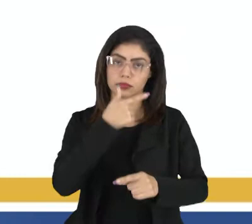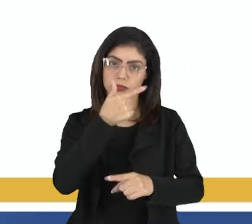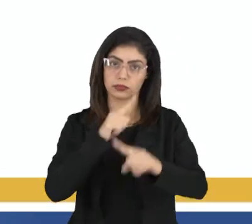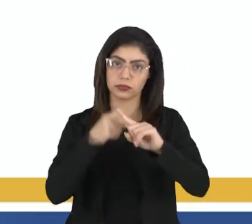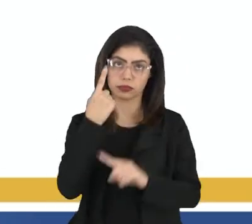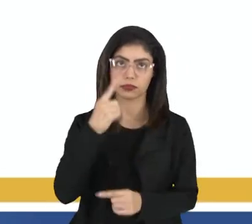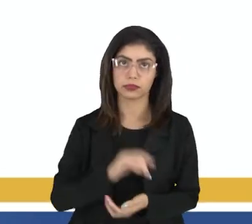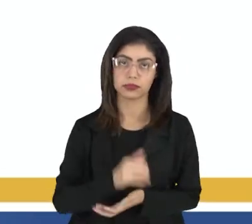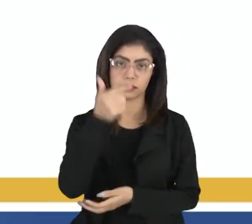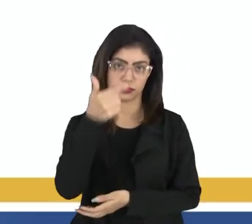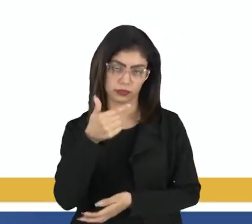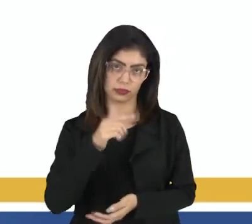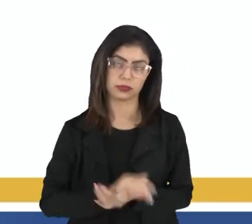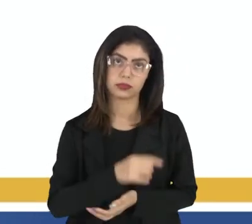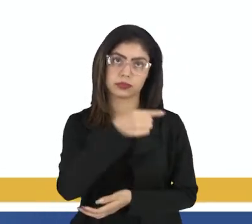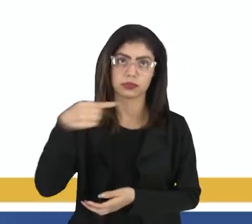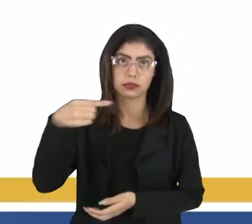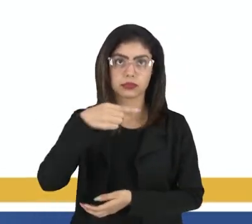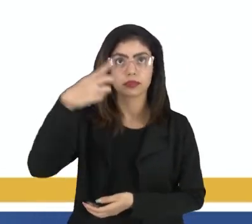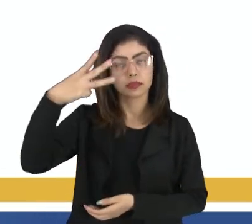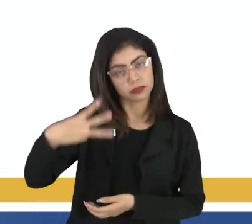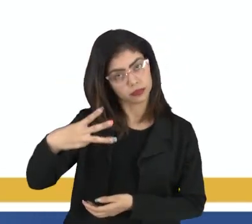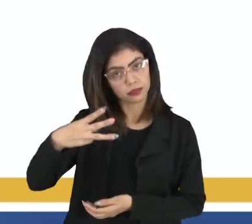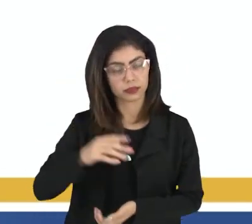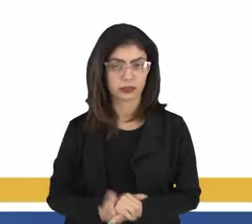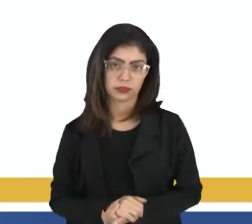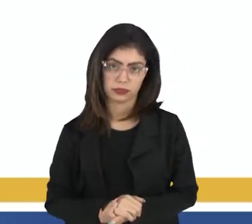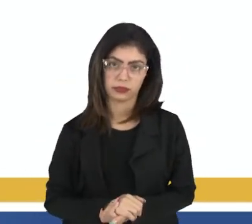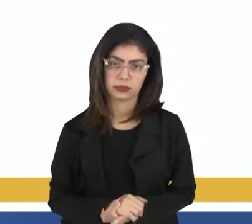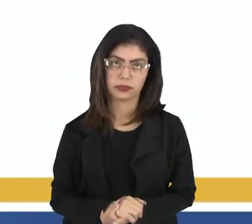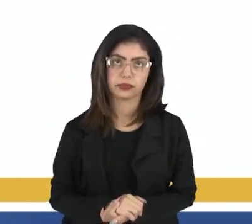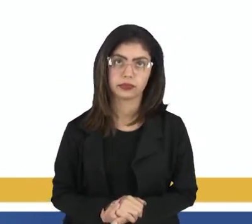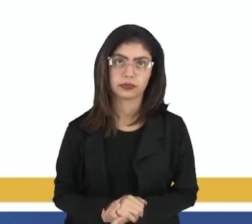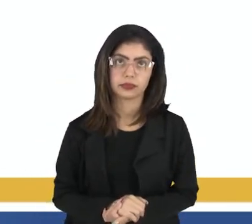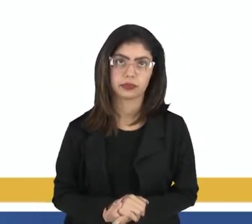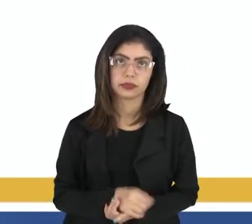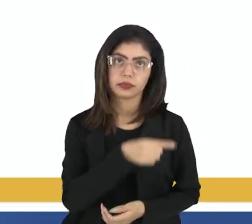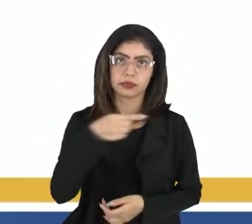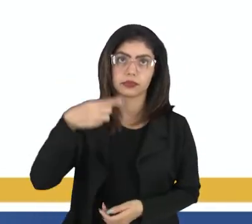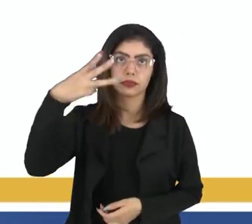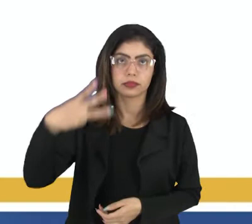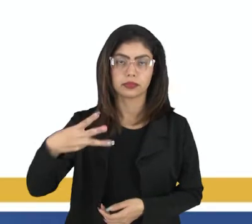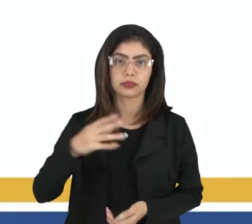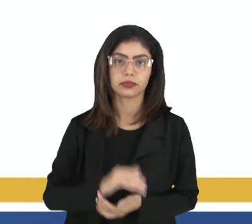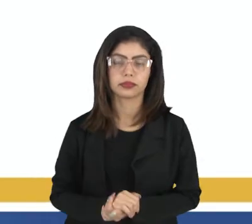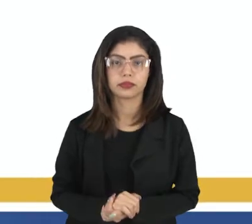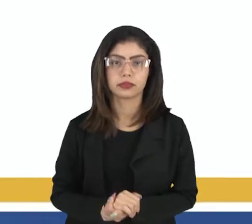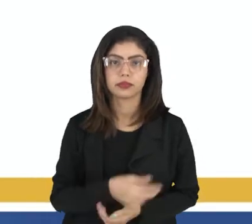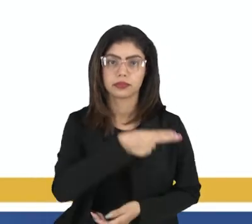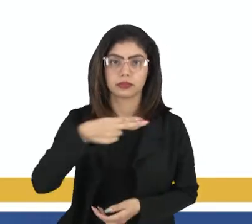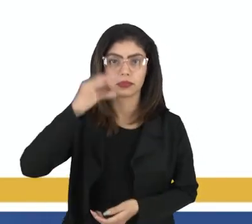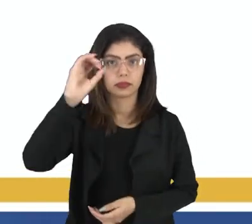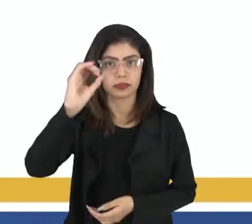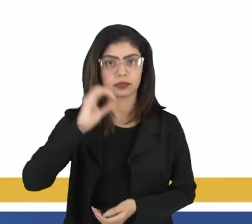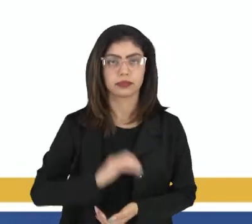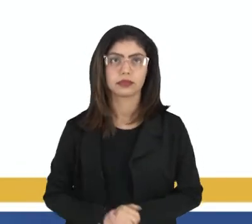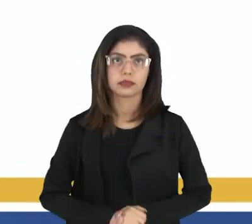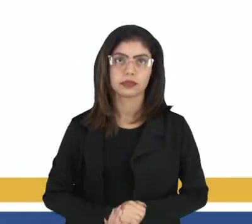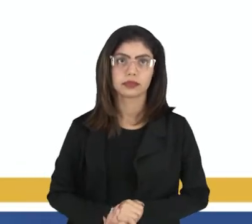vezes 1, 2. 1 mais 2, 3. Menos 3 é igual a 0.